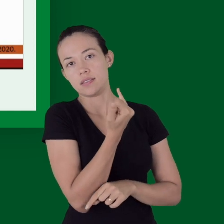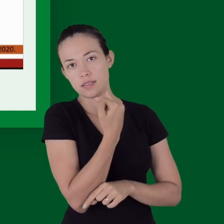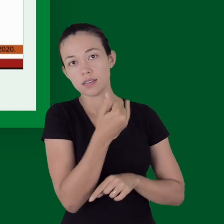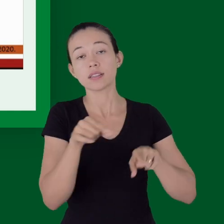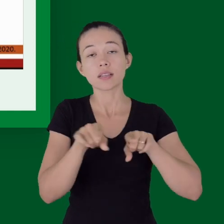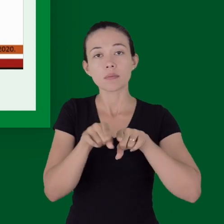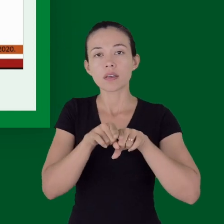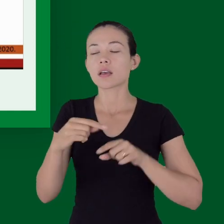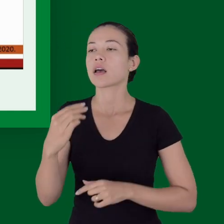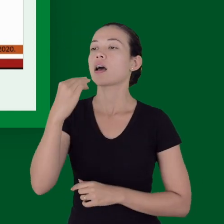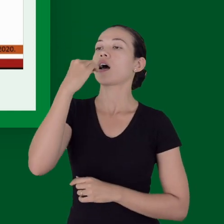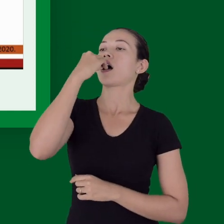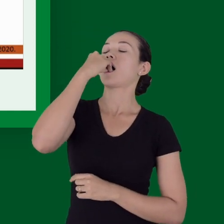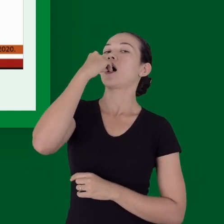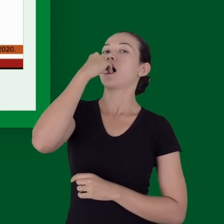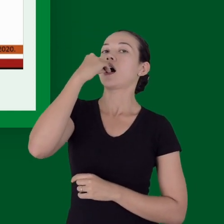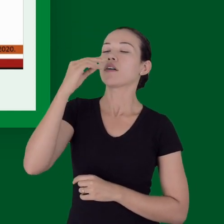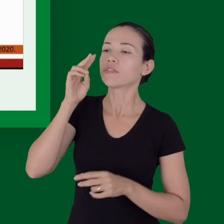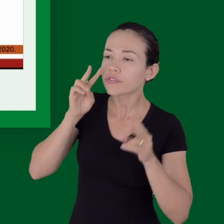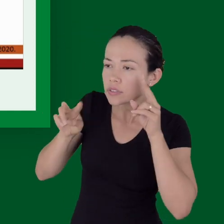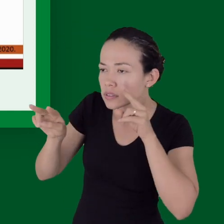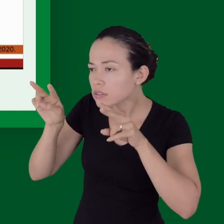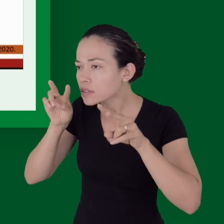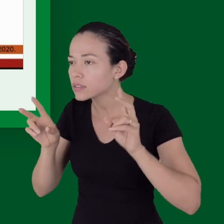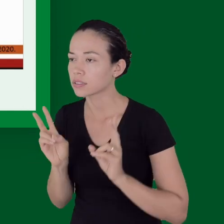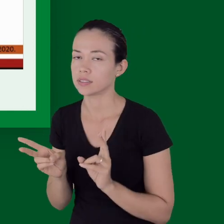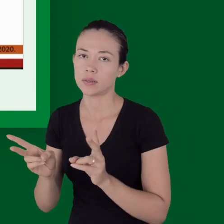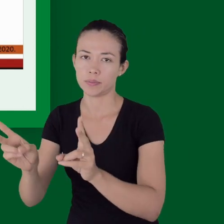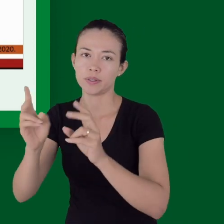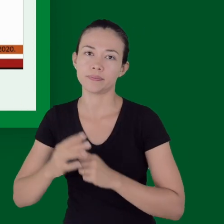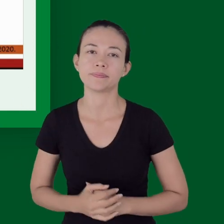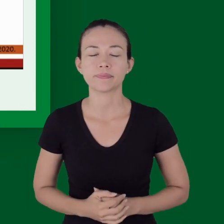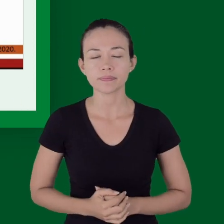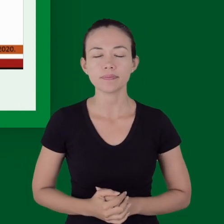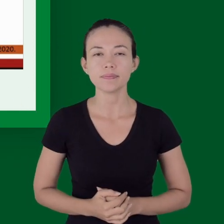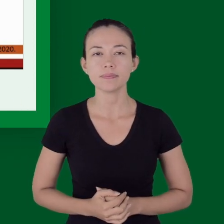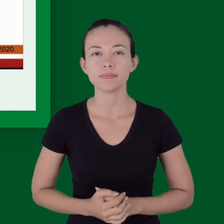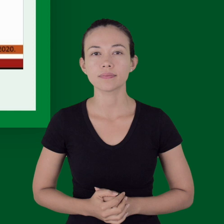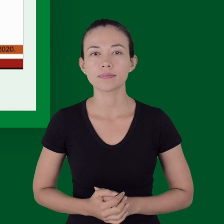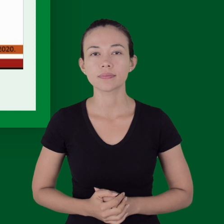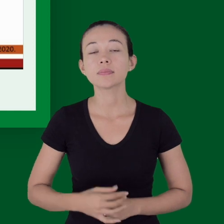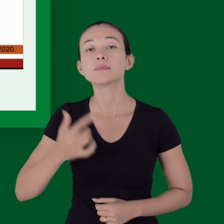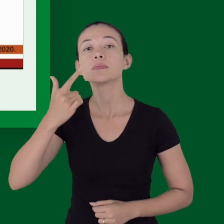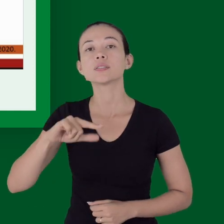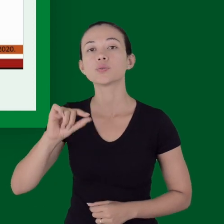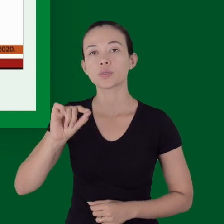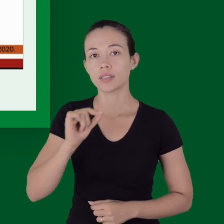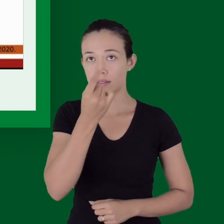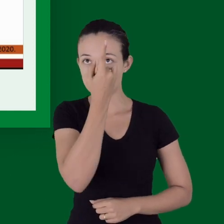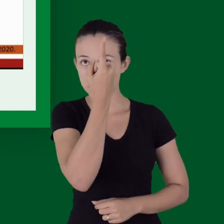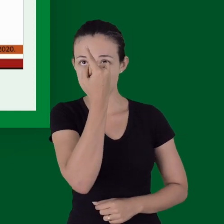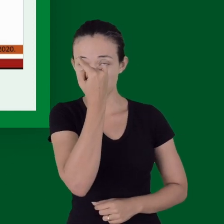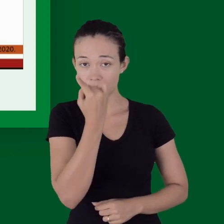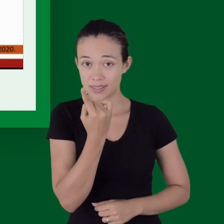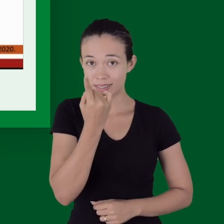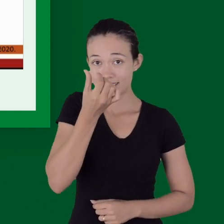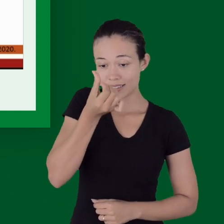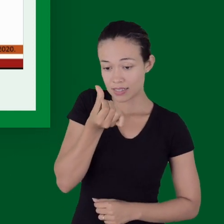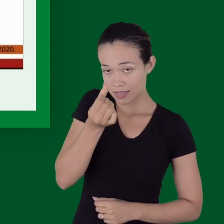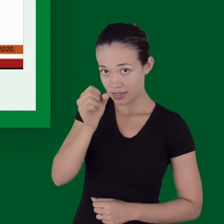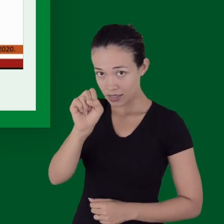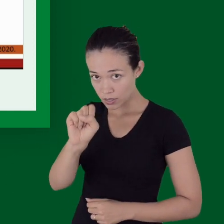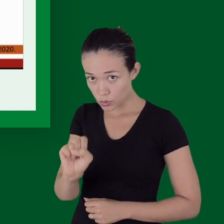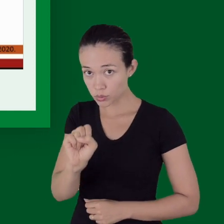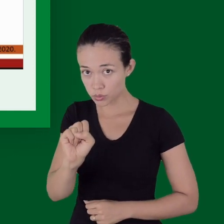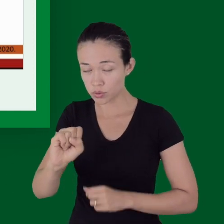o dispositivo, né, então, para evitar o deslocamento. E a ventilação é feita de forma assíncrona, ou seja, uma ventilação